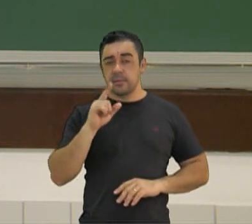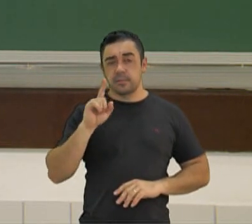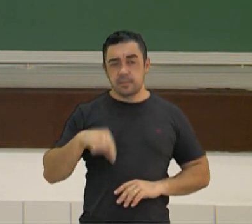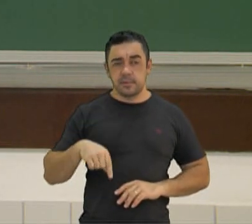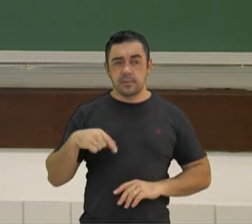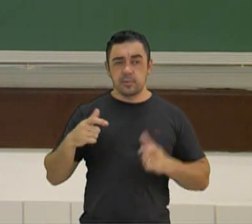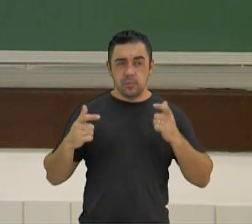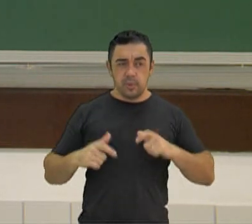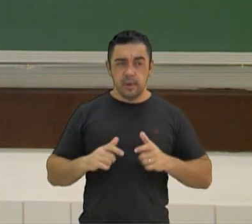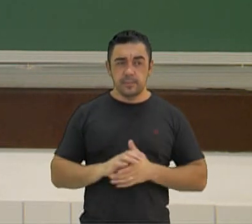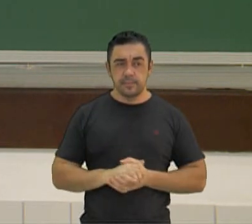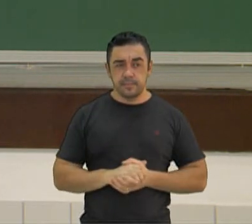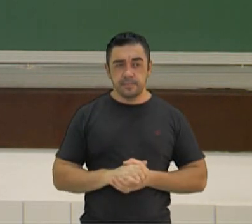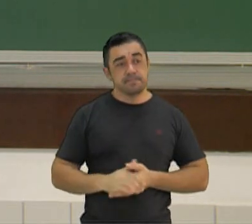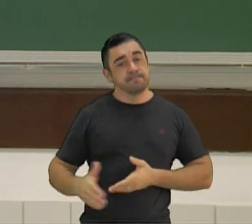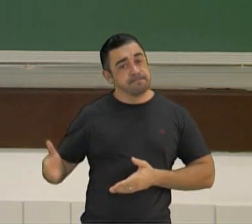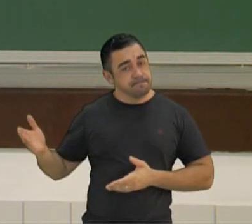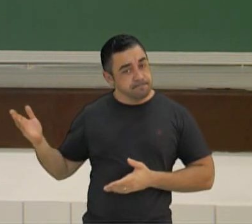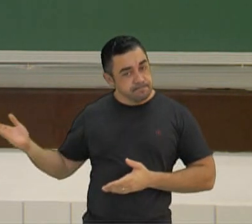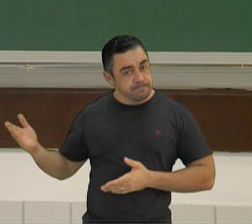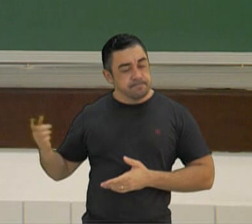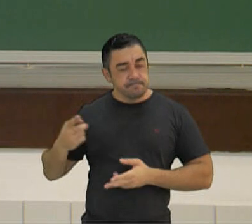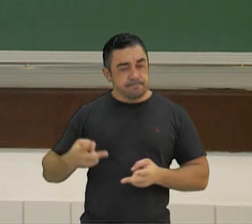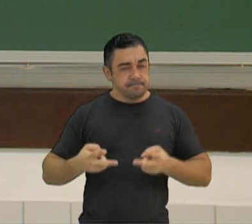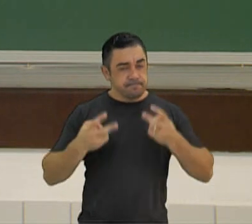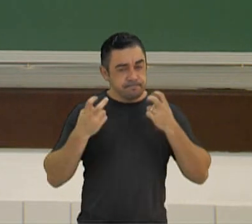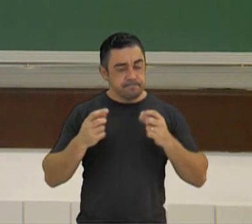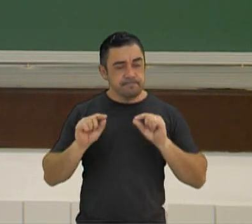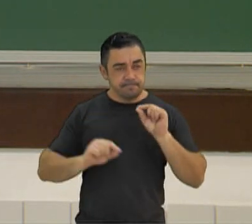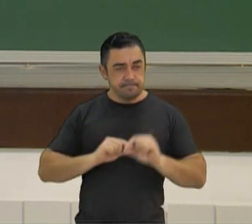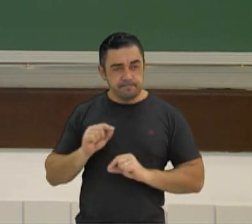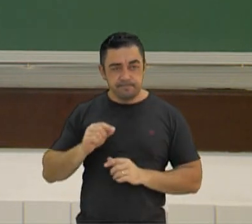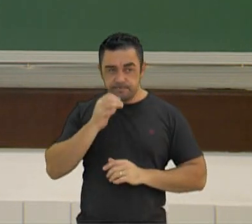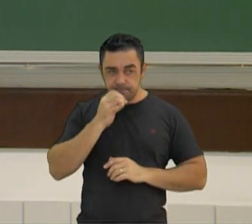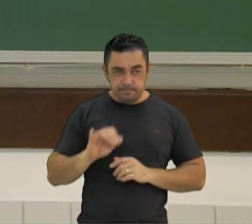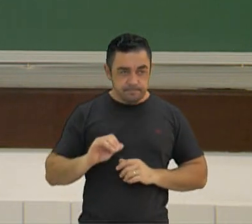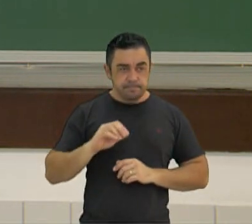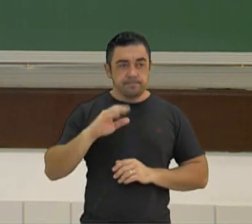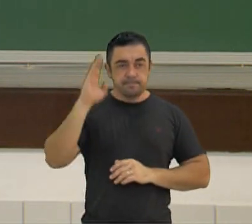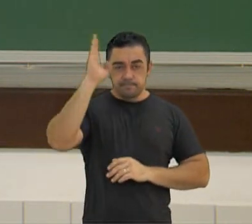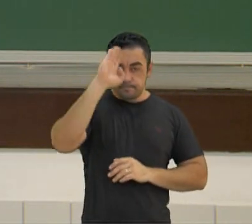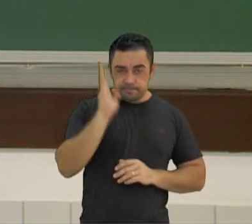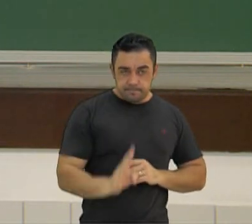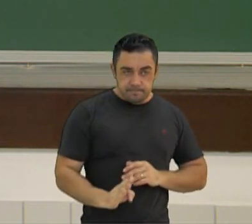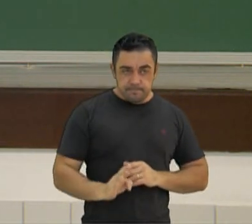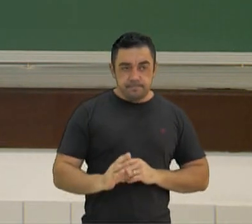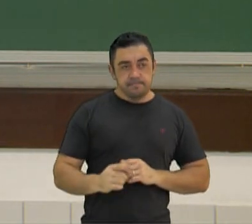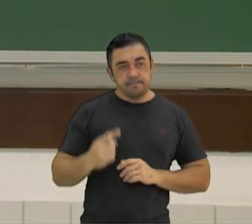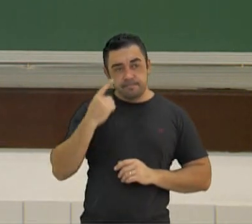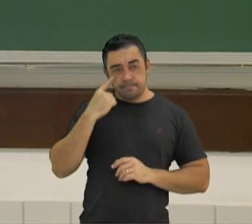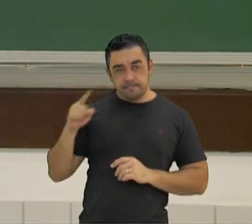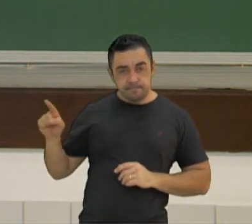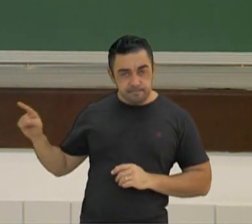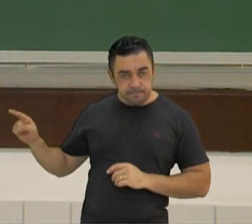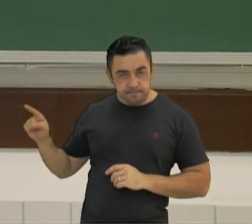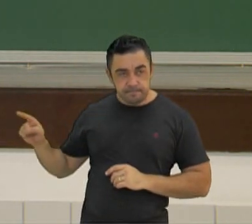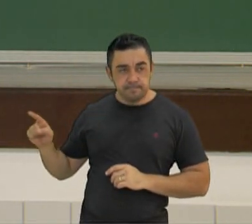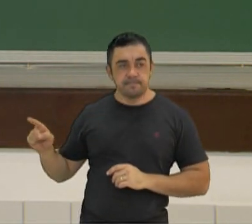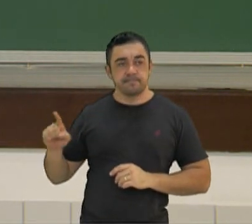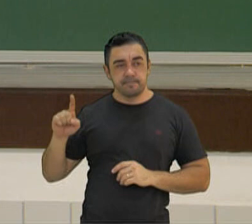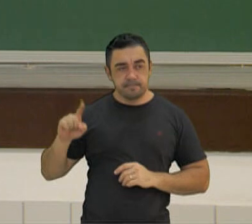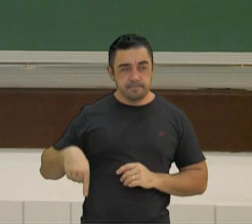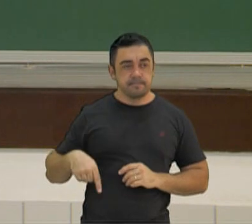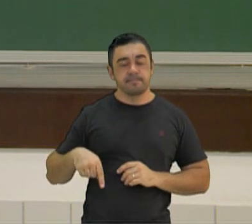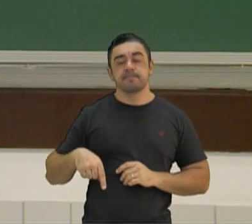nossa região. Dentro disso, nós observamos a matriz energética brasileira e vimos aqui a